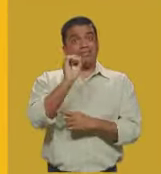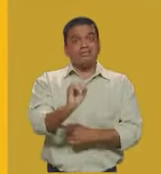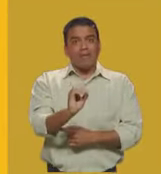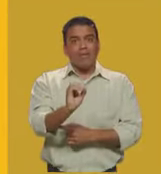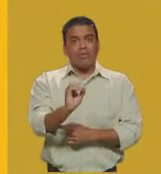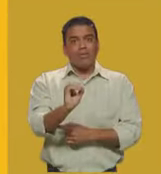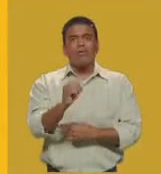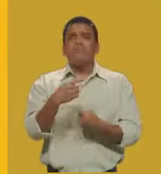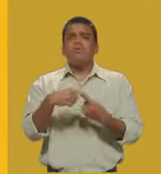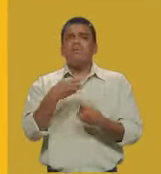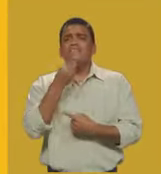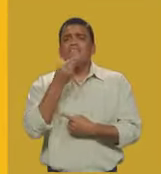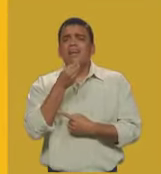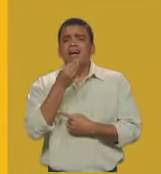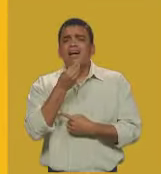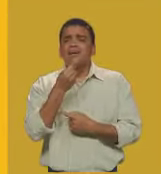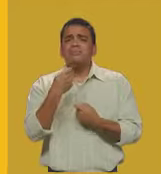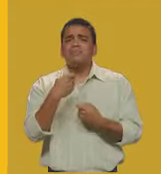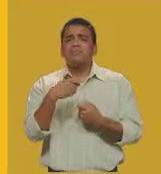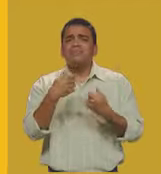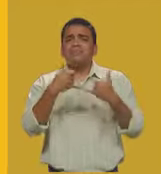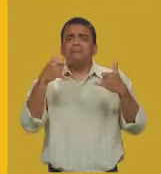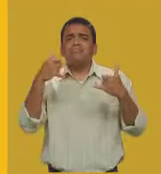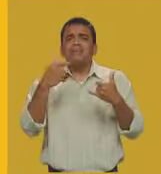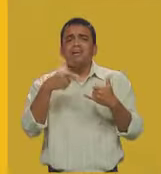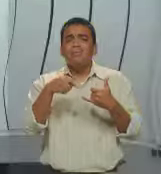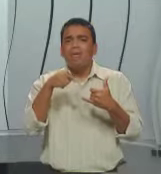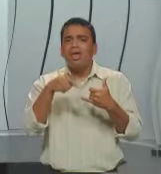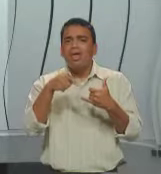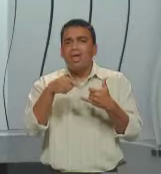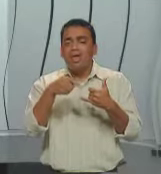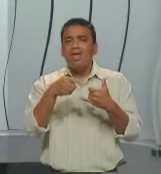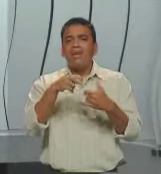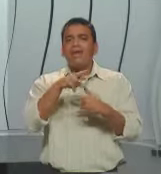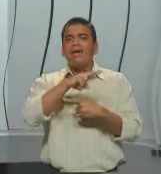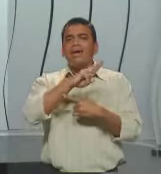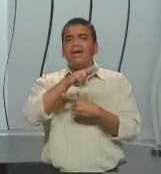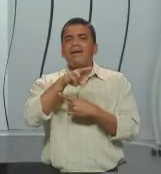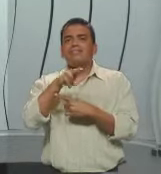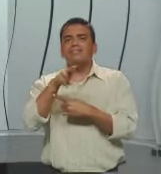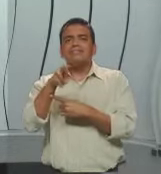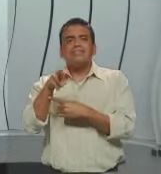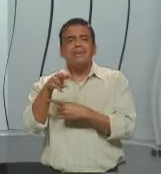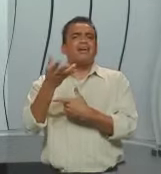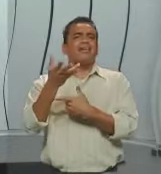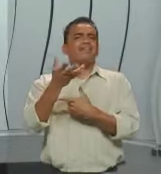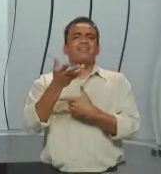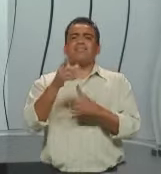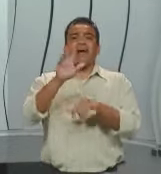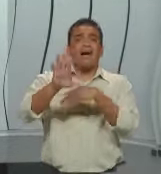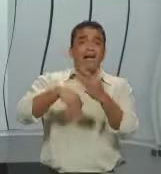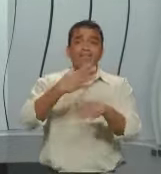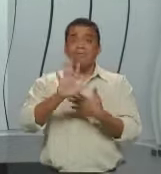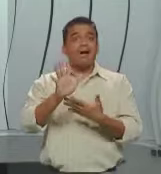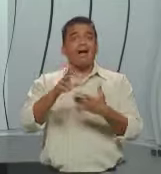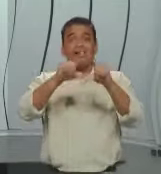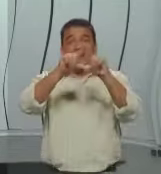que tem que ser uma resistência elétrica tão pequena, gente? Para que essa resistência não interfira no circuito em